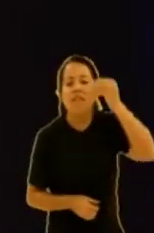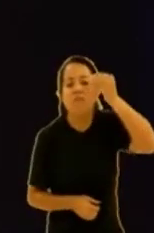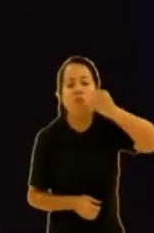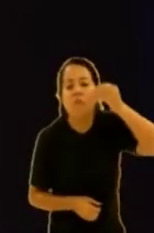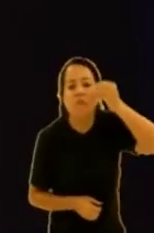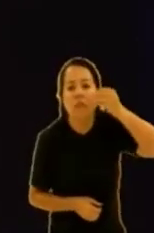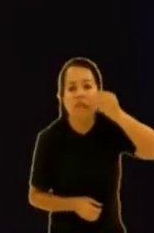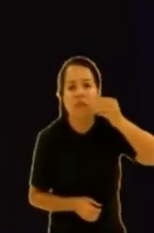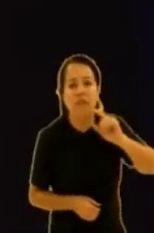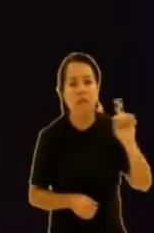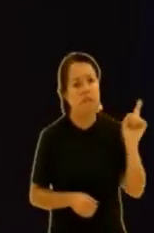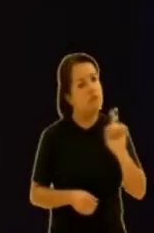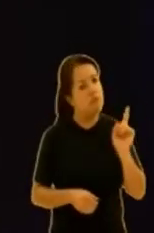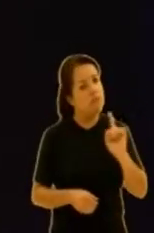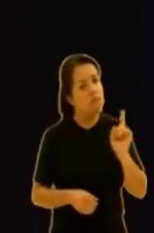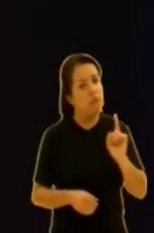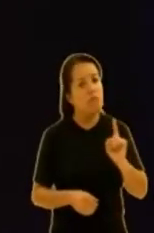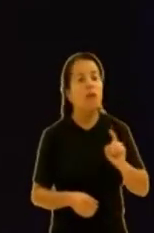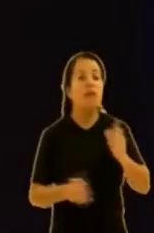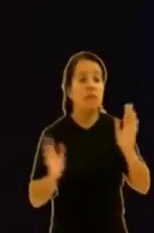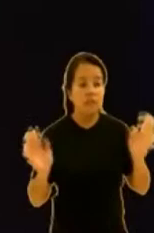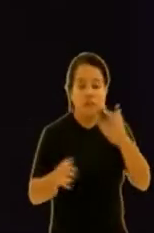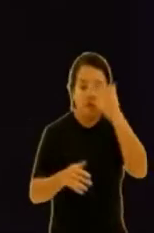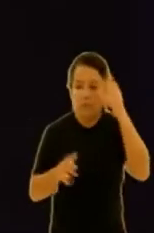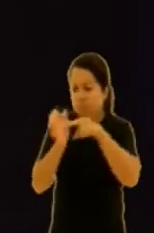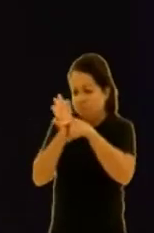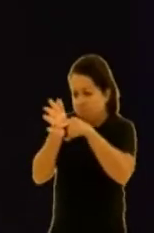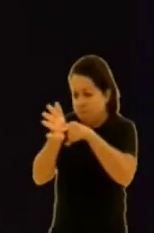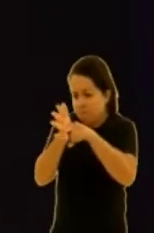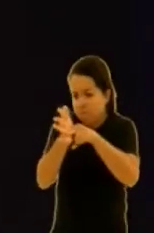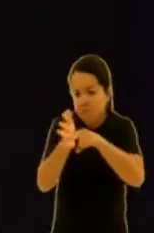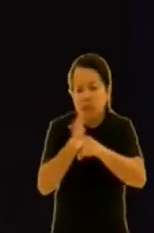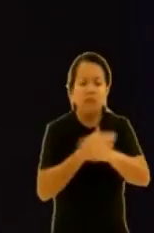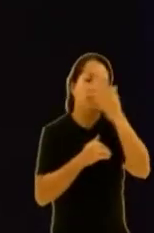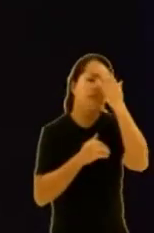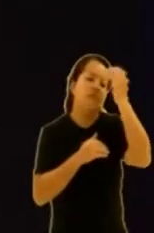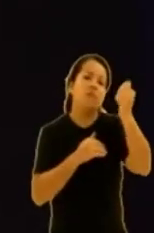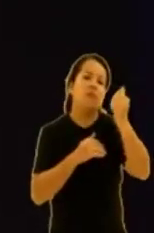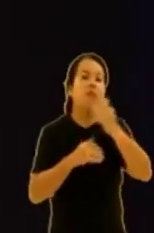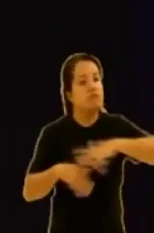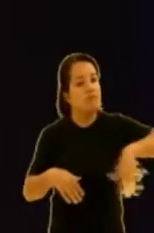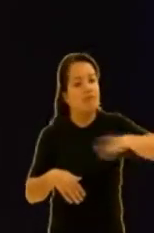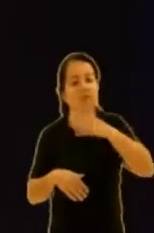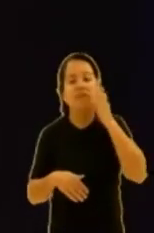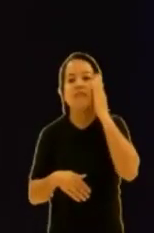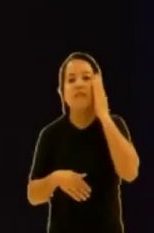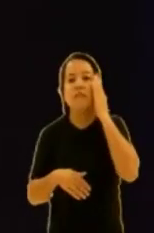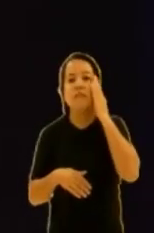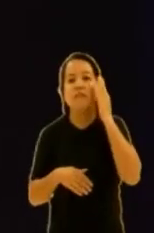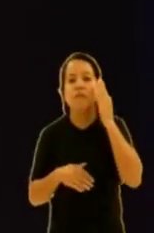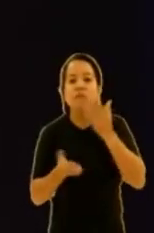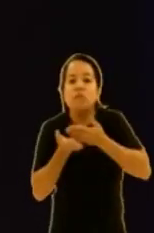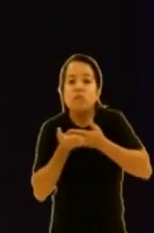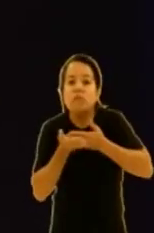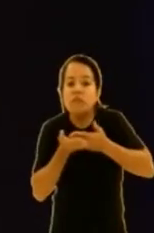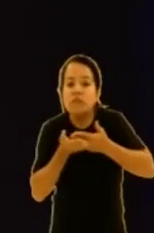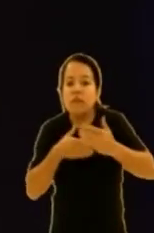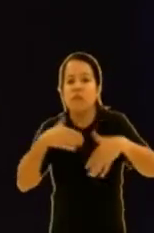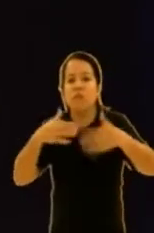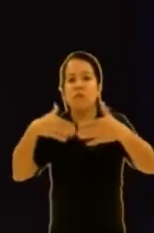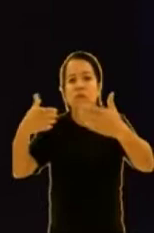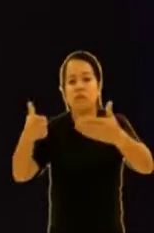as unidades que foram construídas sabem disso. Agora, como todos nós sabemos, iniciar